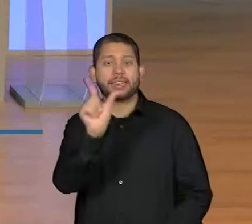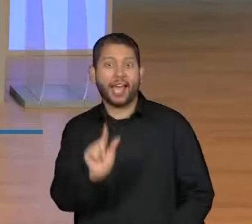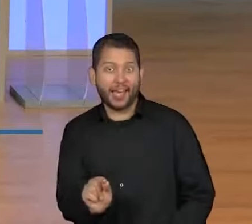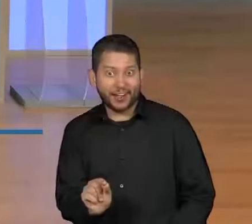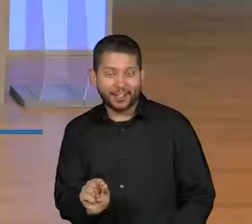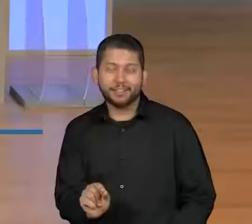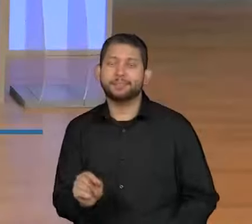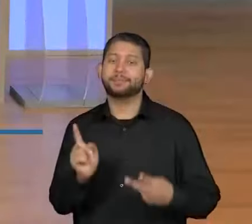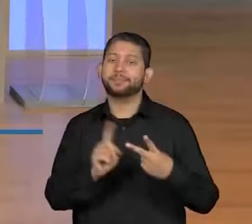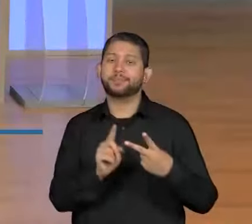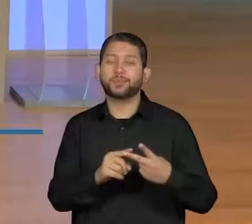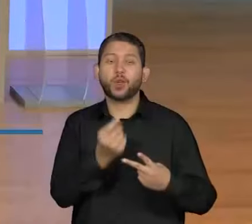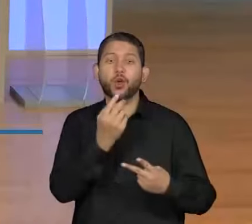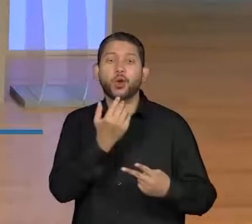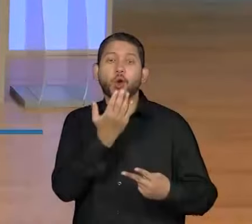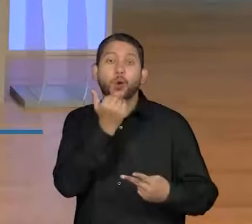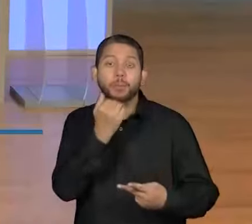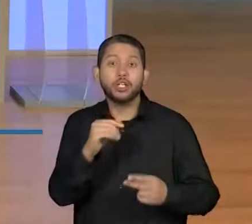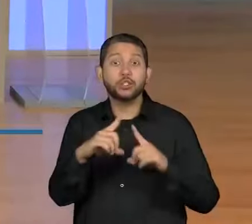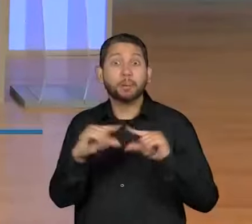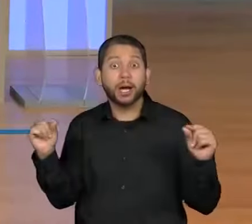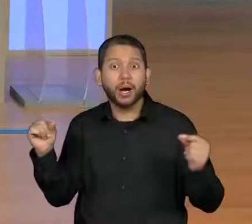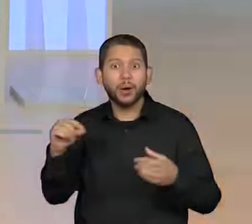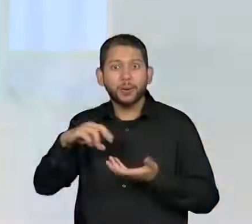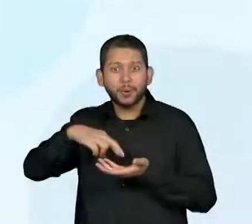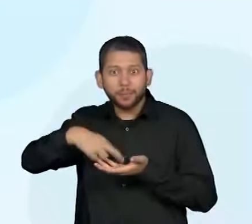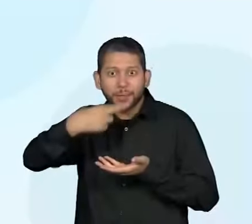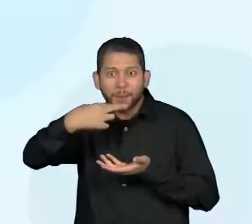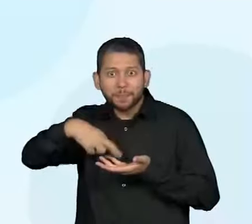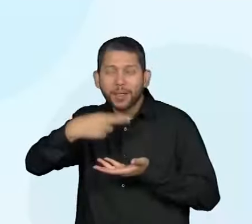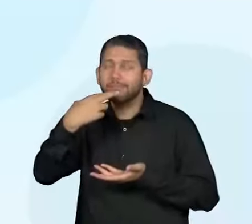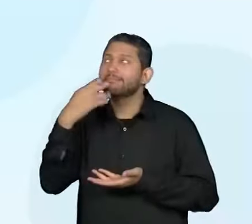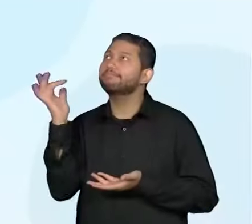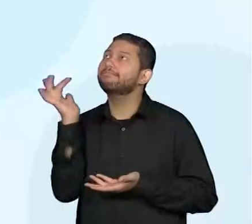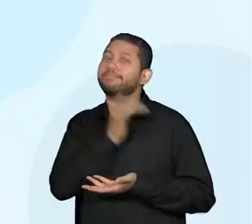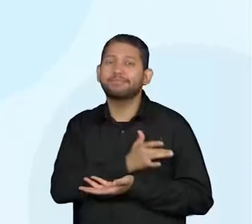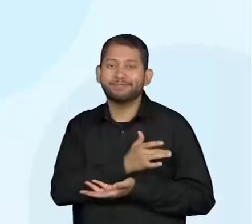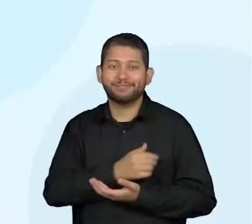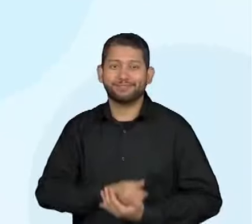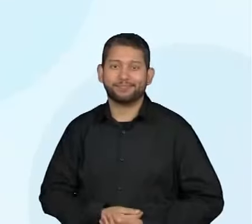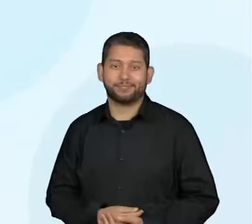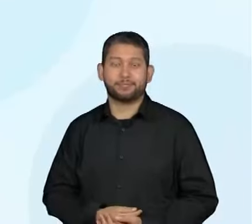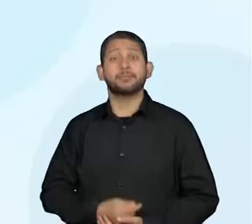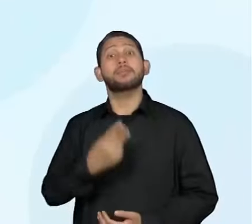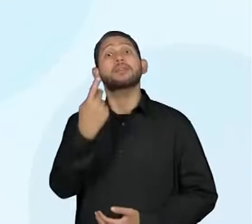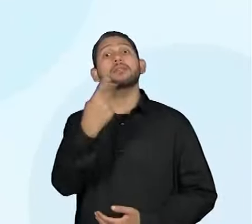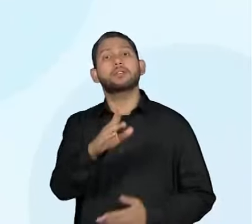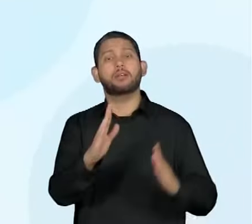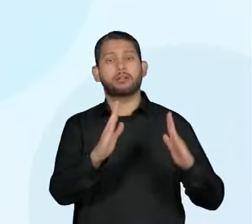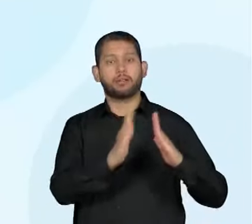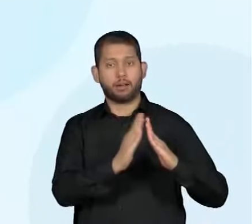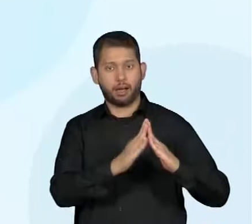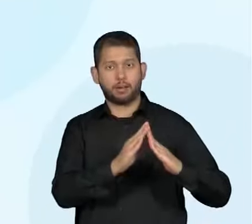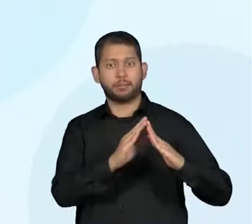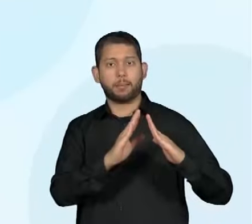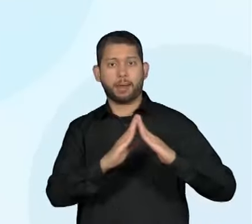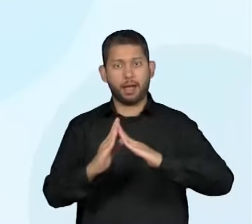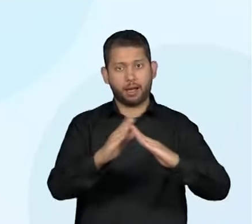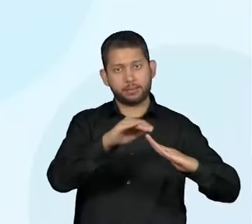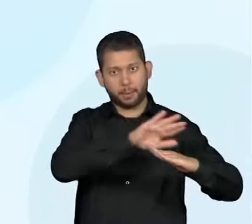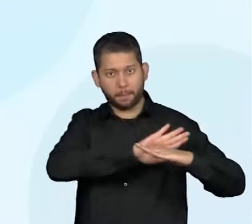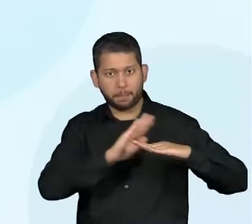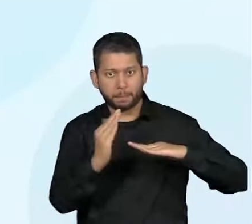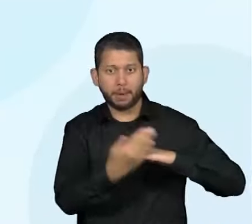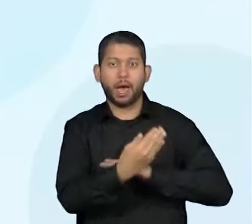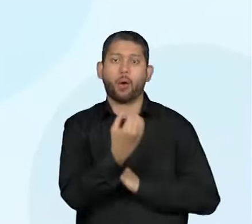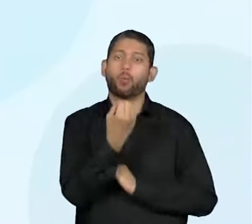a japonesa, maravilhosa. Mas vamos lá para a diversão. Será que no seu bairro tem algum lugar, ou melhor, na sua cidade, não é? Sim.